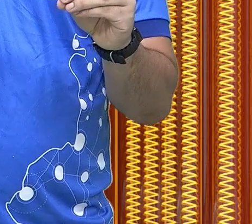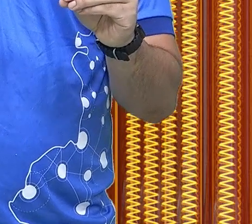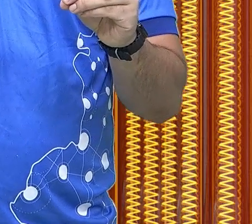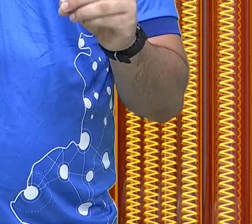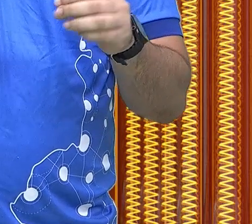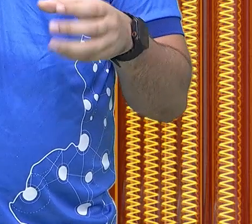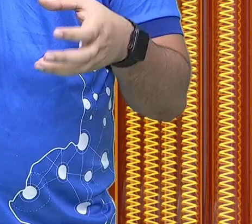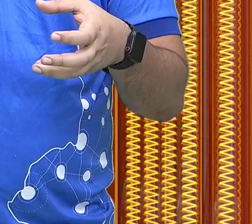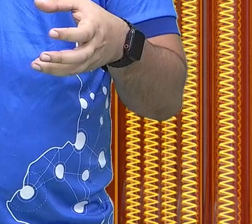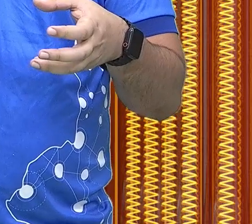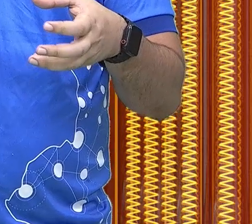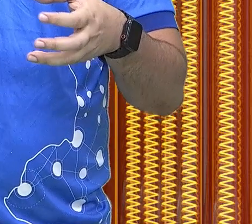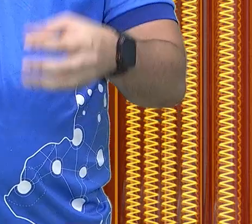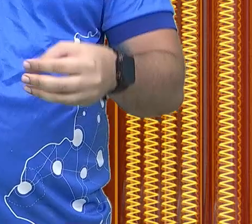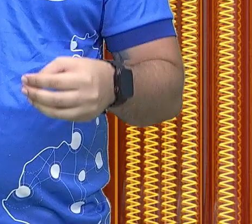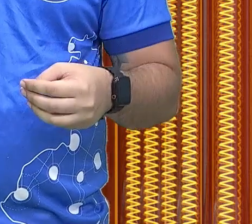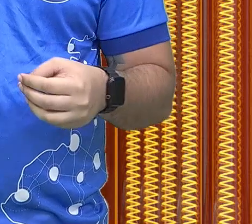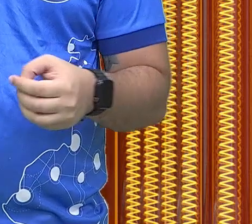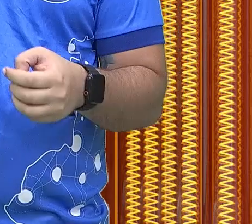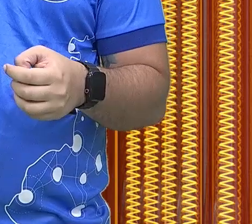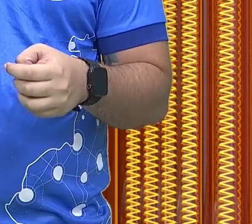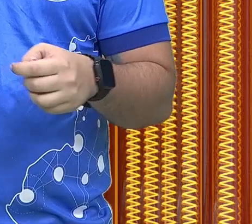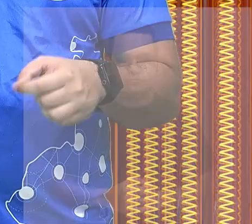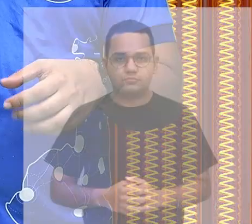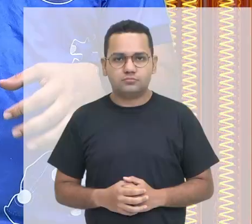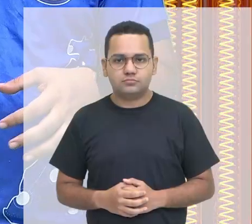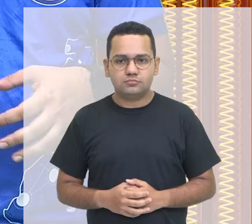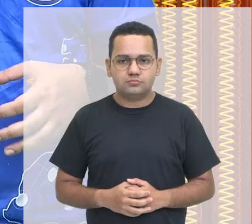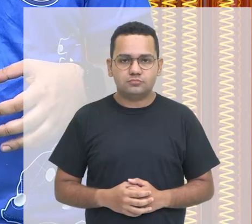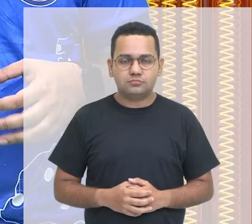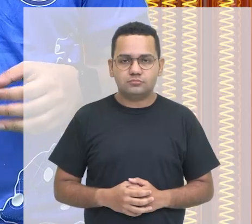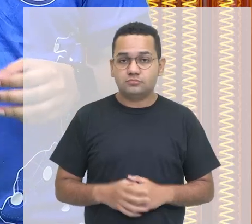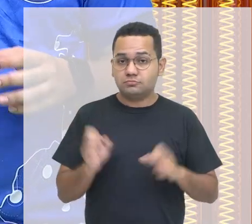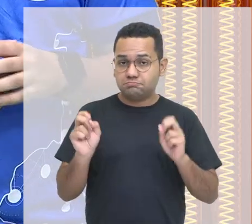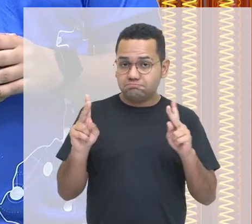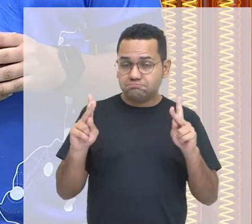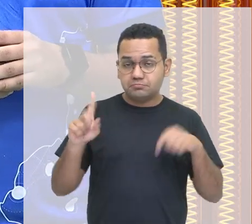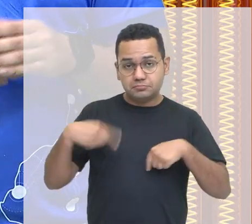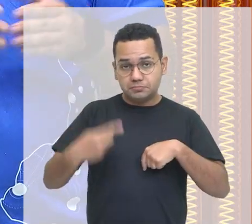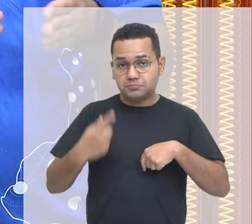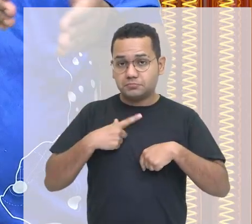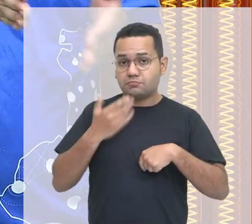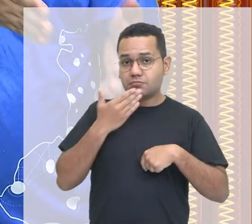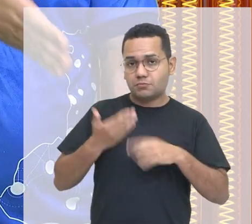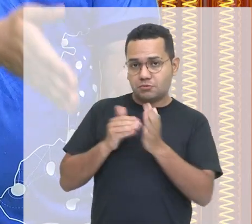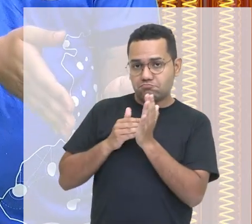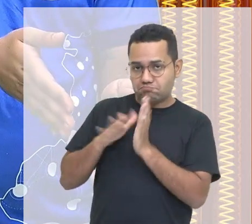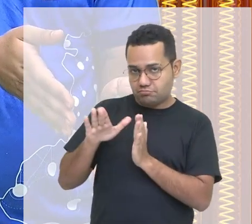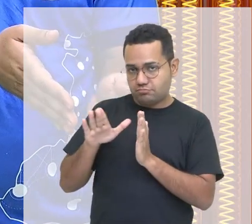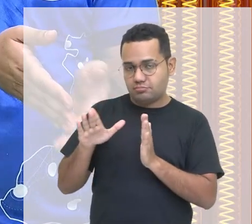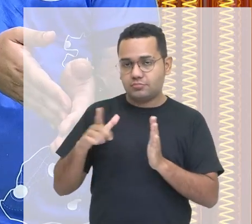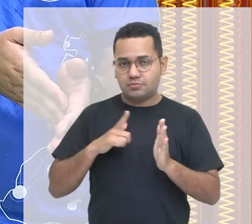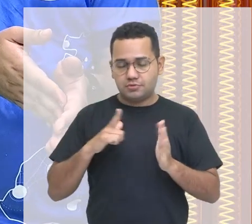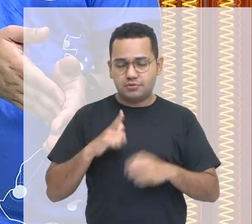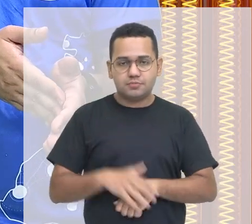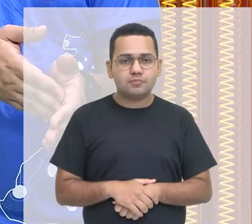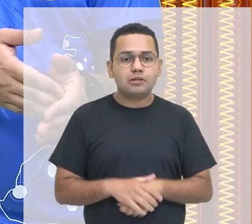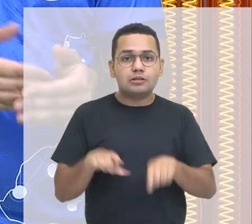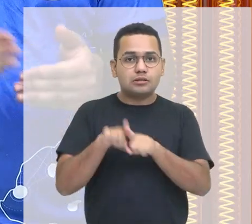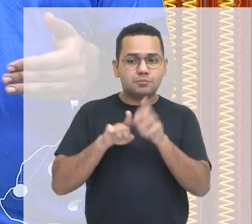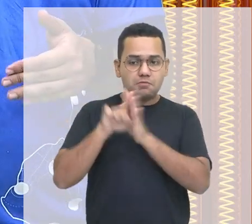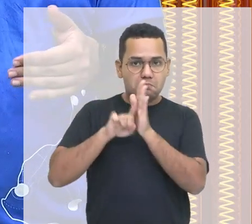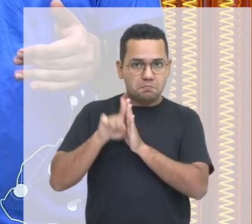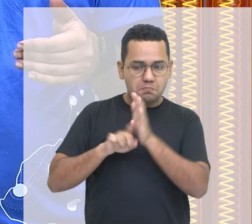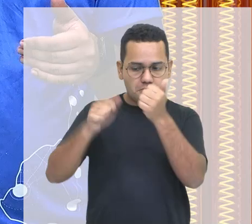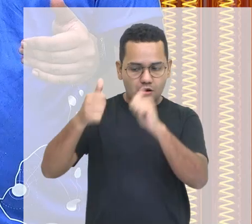após, né, o fortalecimento desse pedido de fora Collor, a instauração do impeachment,